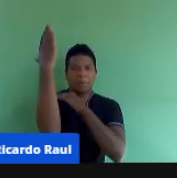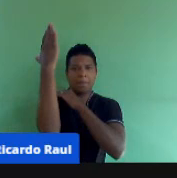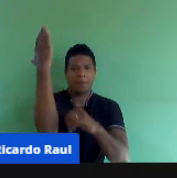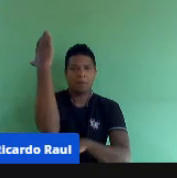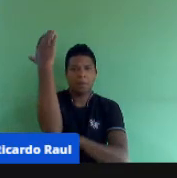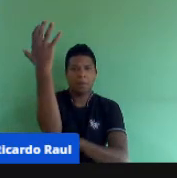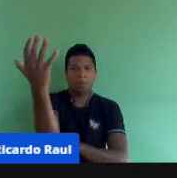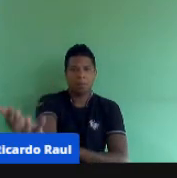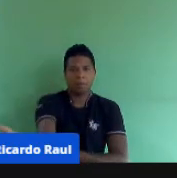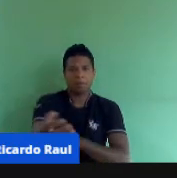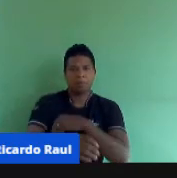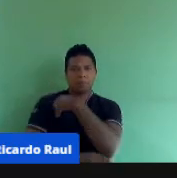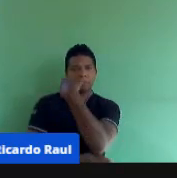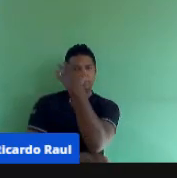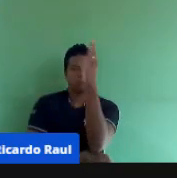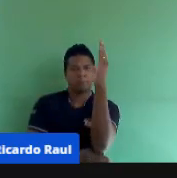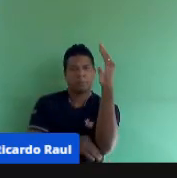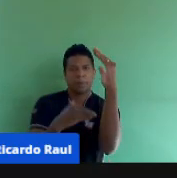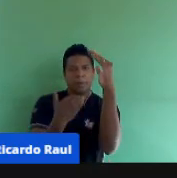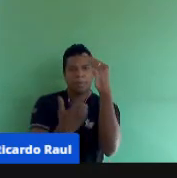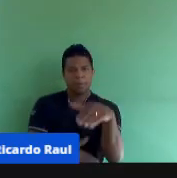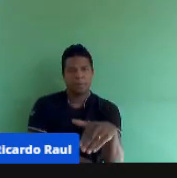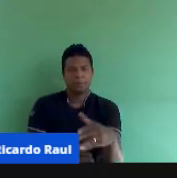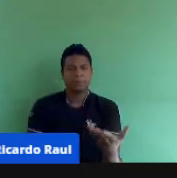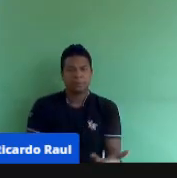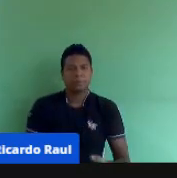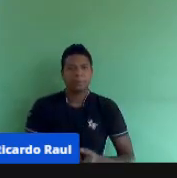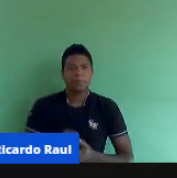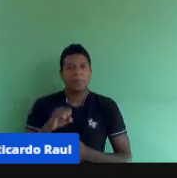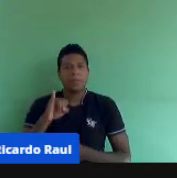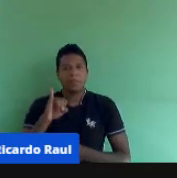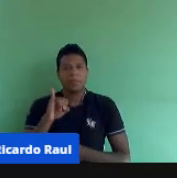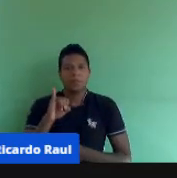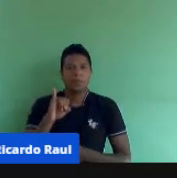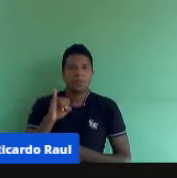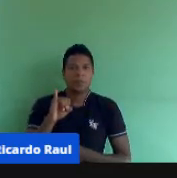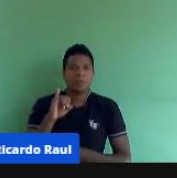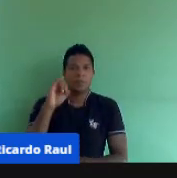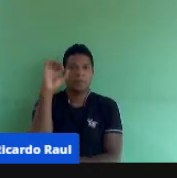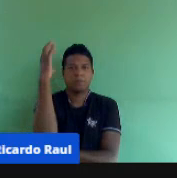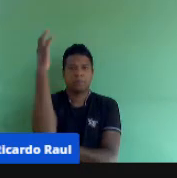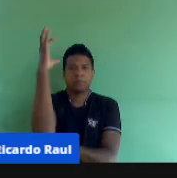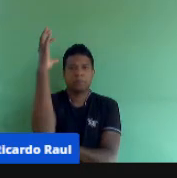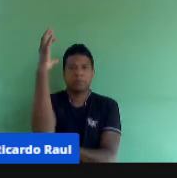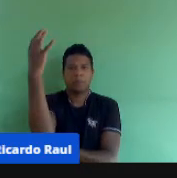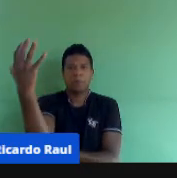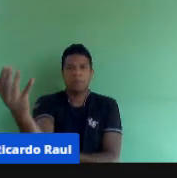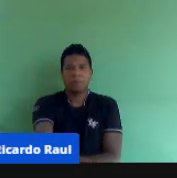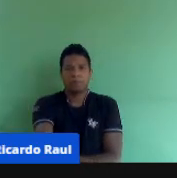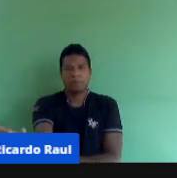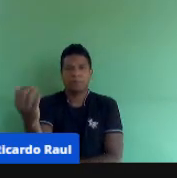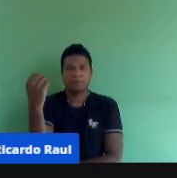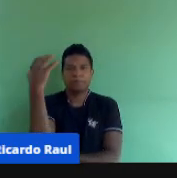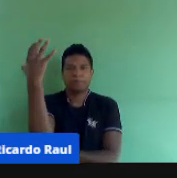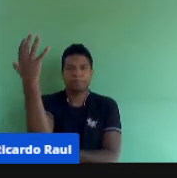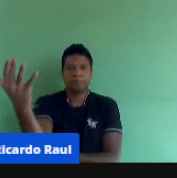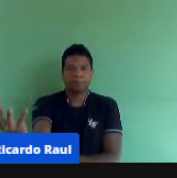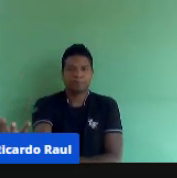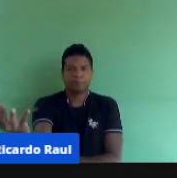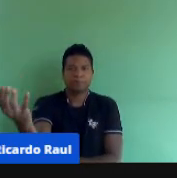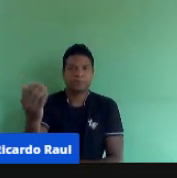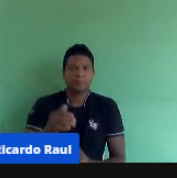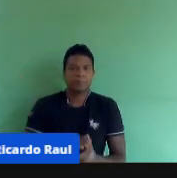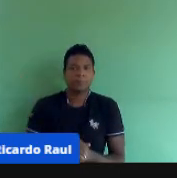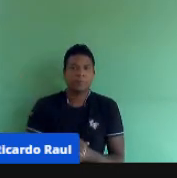proporção? Até quanto ela aguenta, né? Então, se eu desmato tanto de um bioma, o que isso traz de interferência no clima global? E aí,